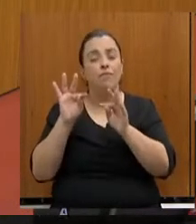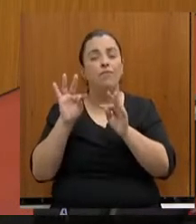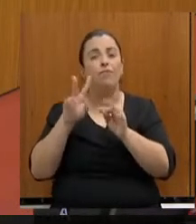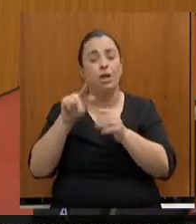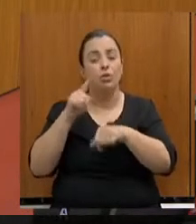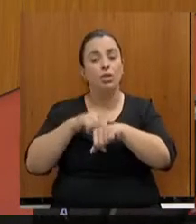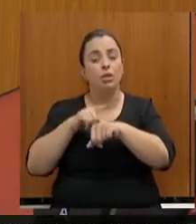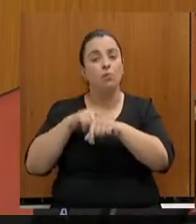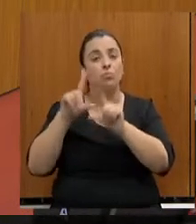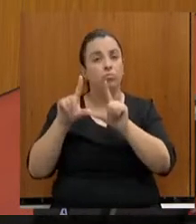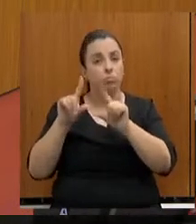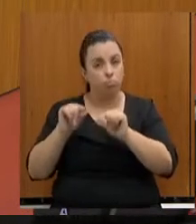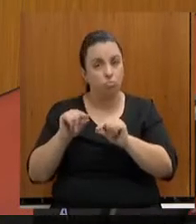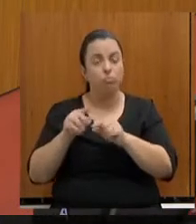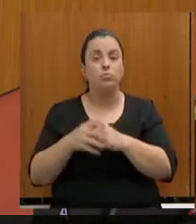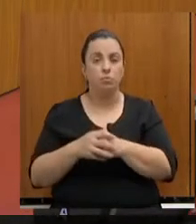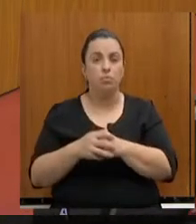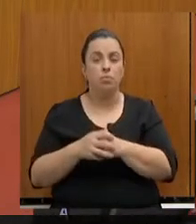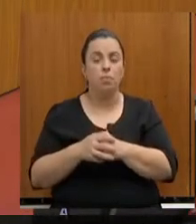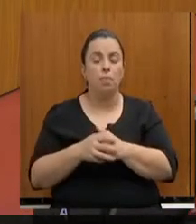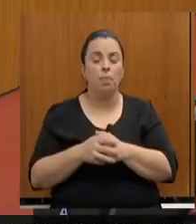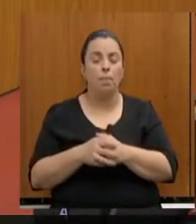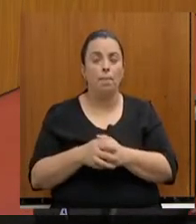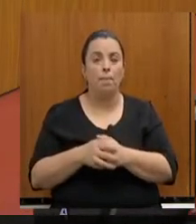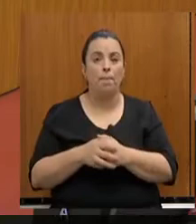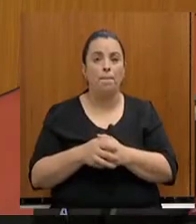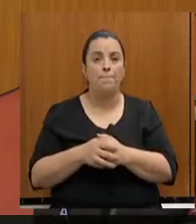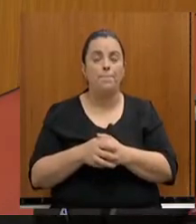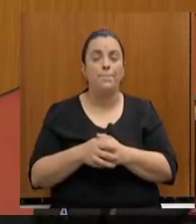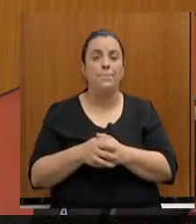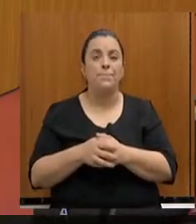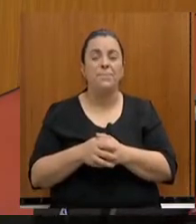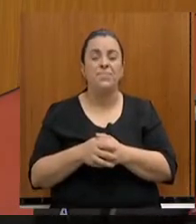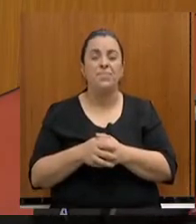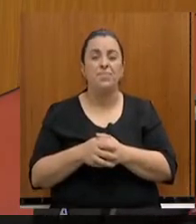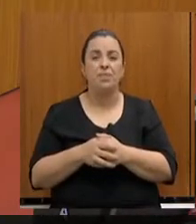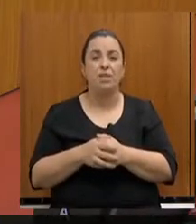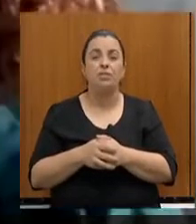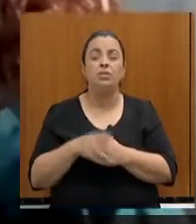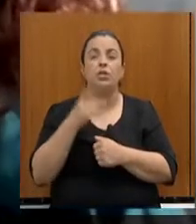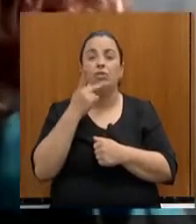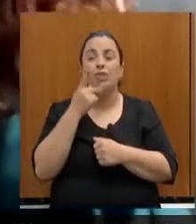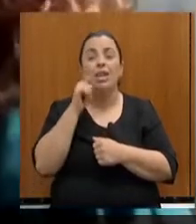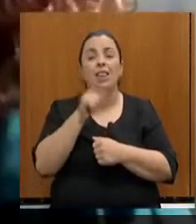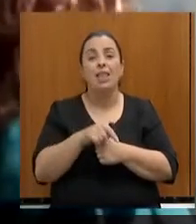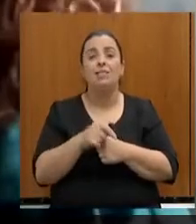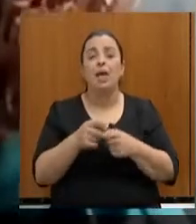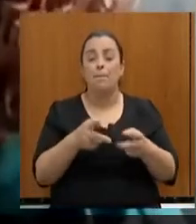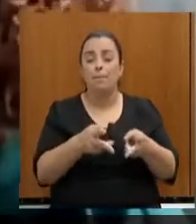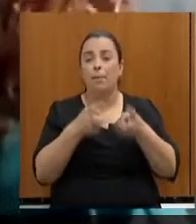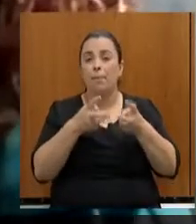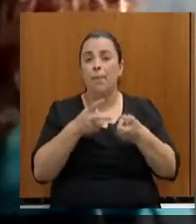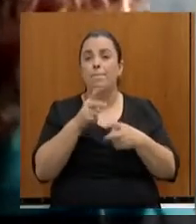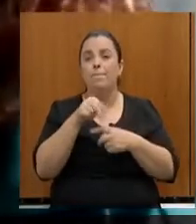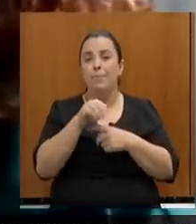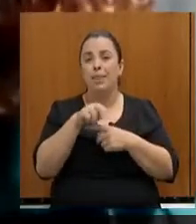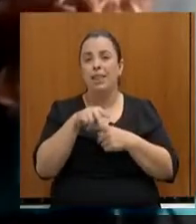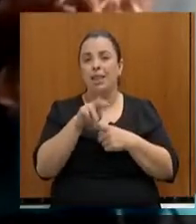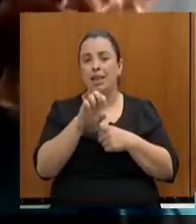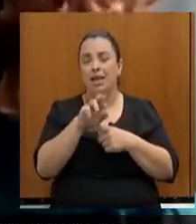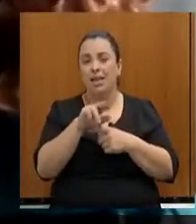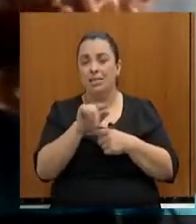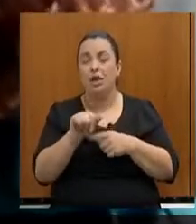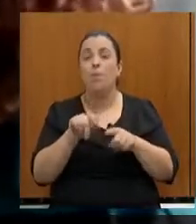e 20 segundos para pode concluir Ah tá então eu tô falando dessa mineração mas estamos ele Tão falando a